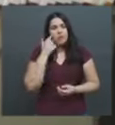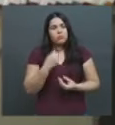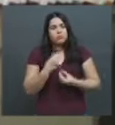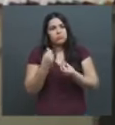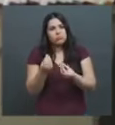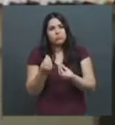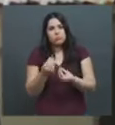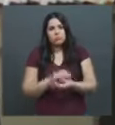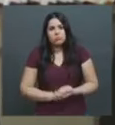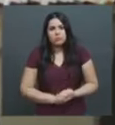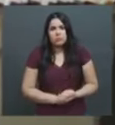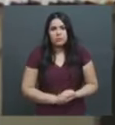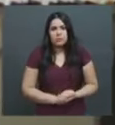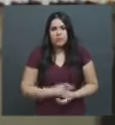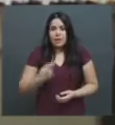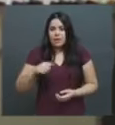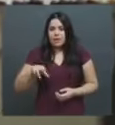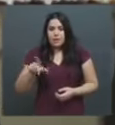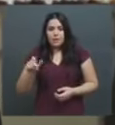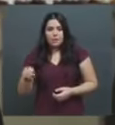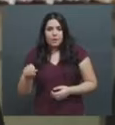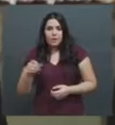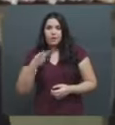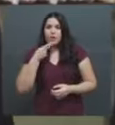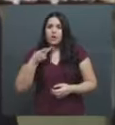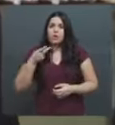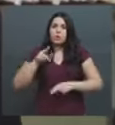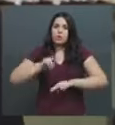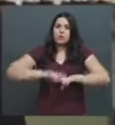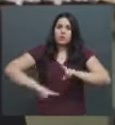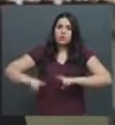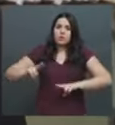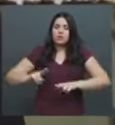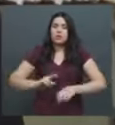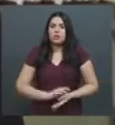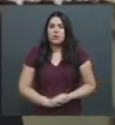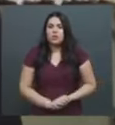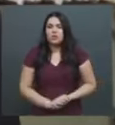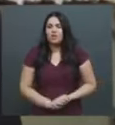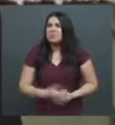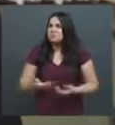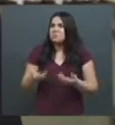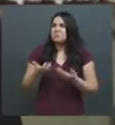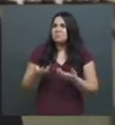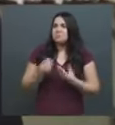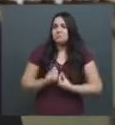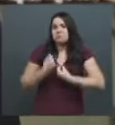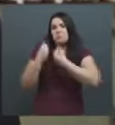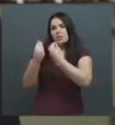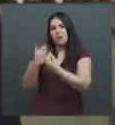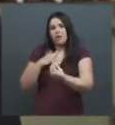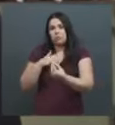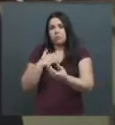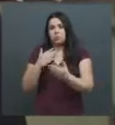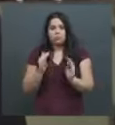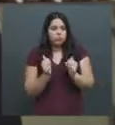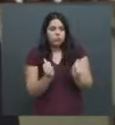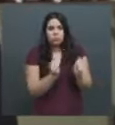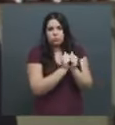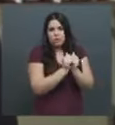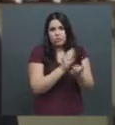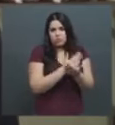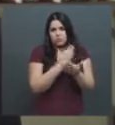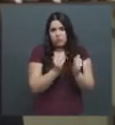E o Paulo me falou da UFO. E eu estava no momento onde eu queria doar a minha coleção para uma biblioteca, para